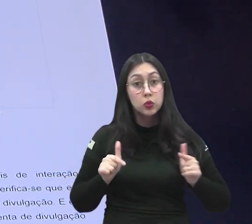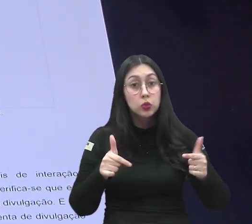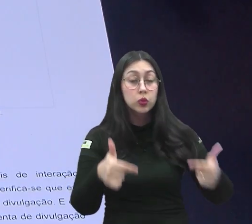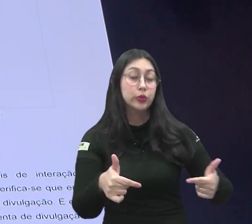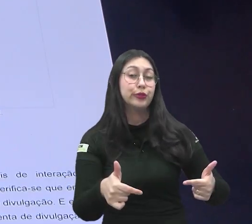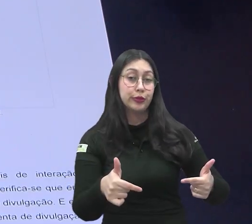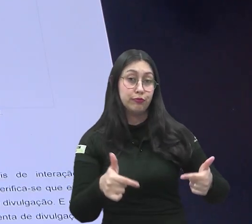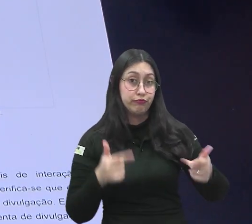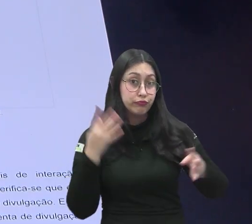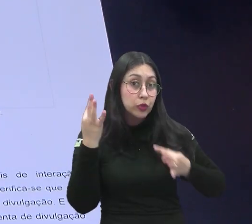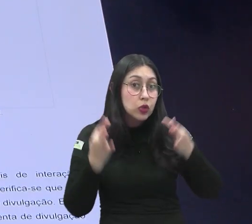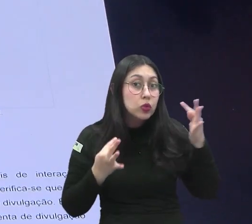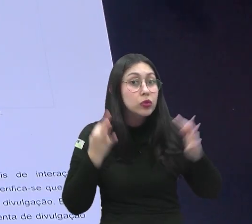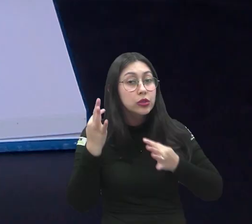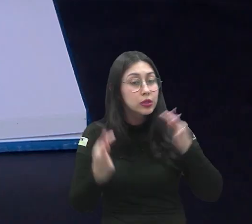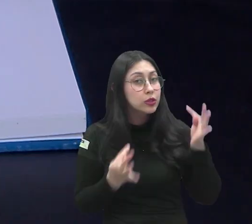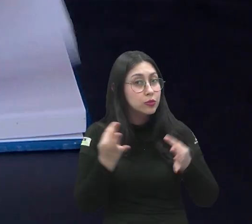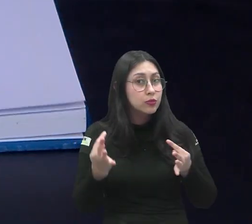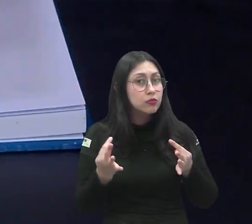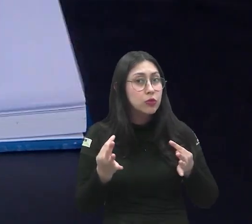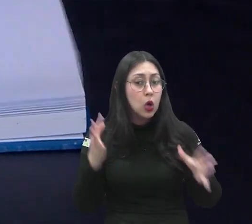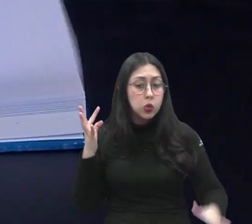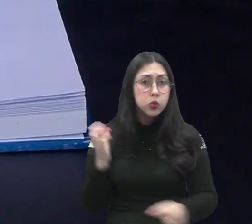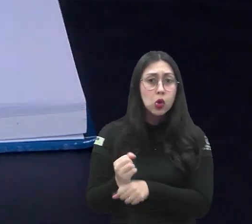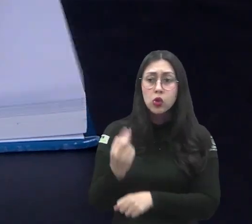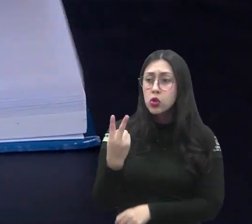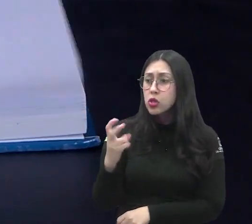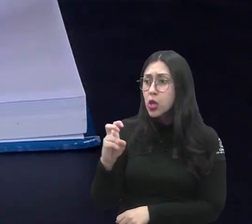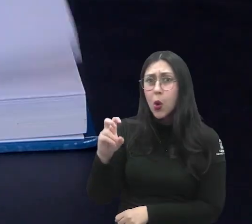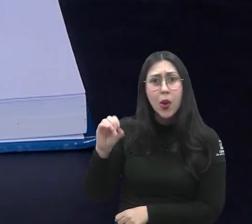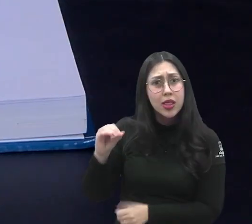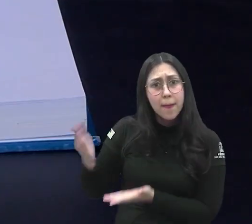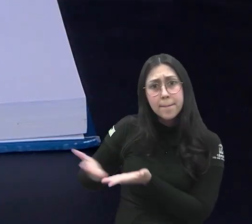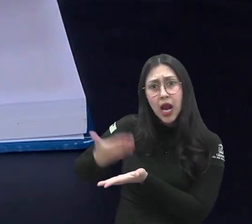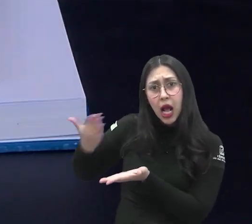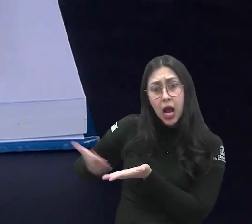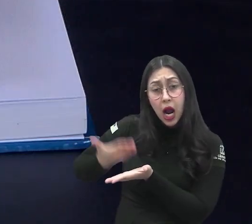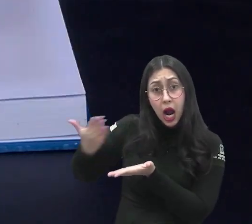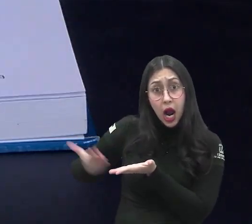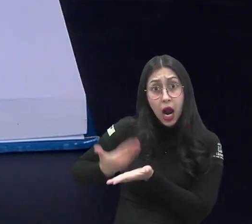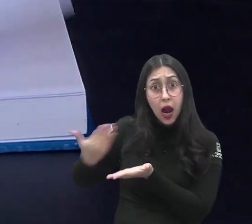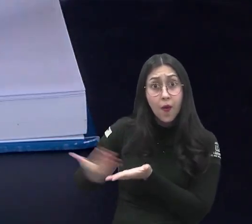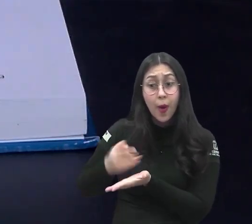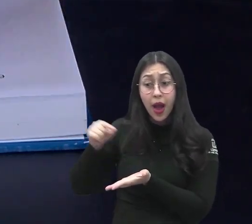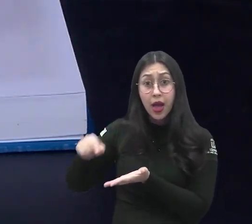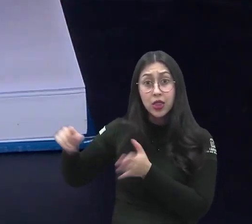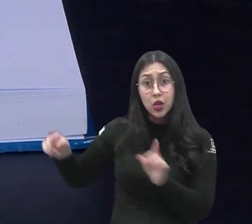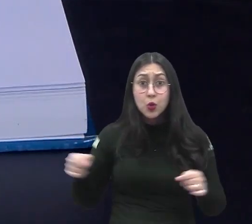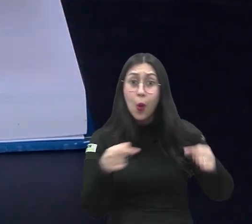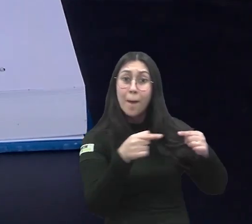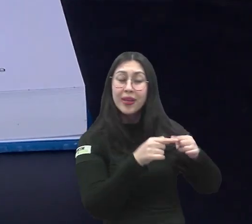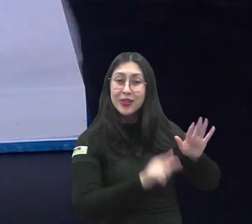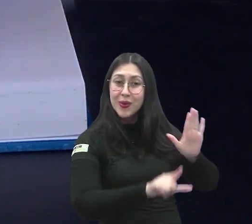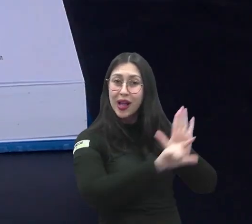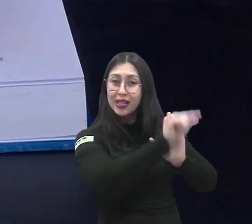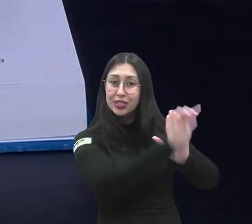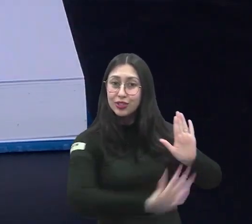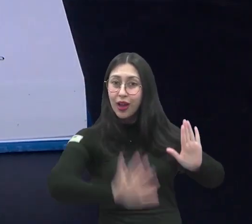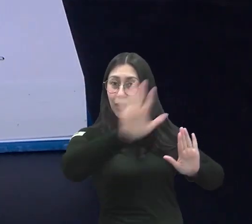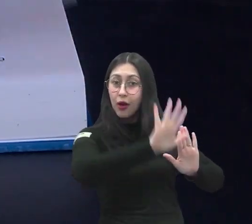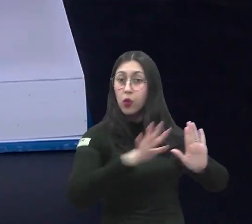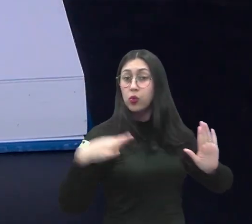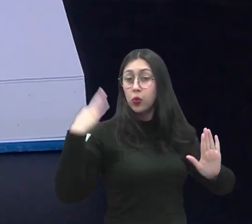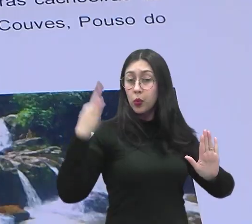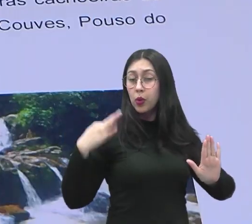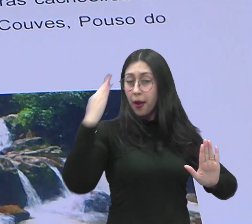orienta as políticas públicas do setor. Com mais de 250 páginas, o plano está alinhado à Lei Geral do